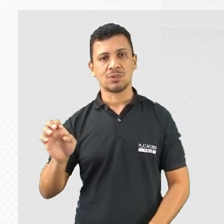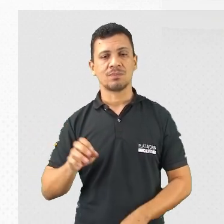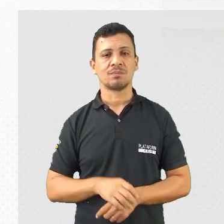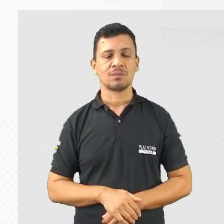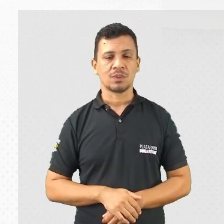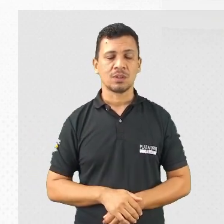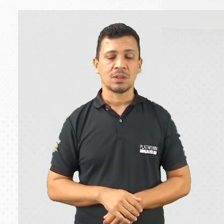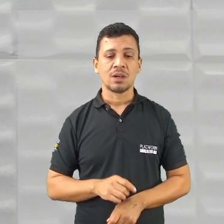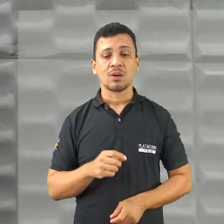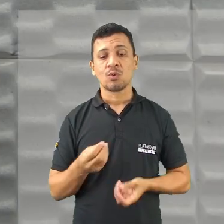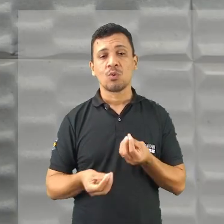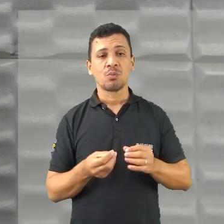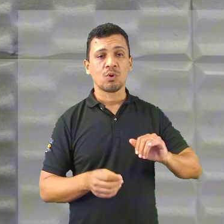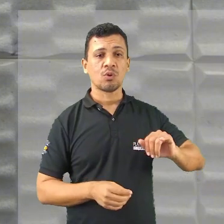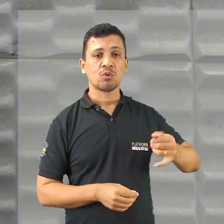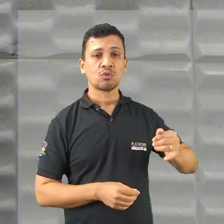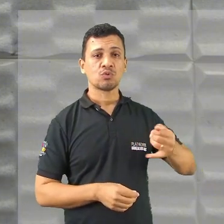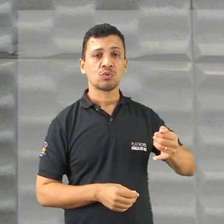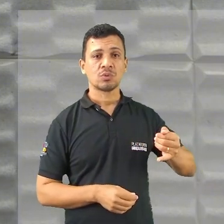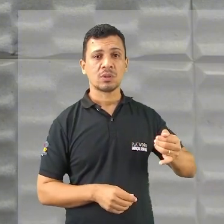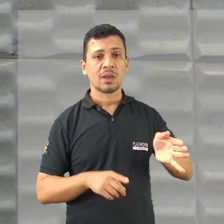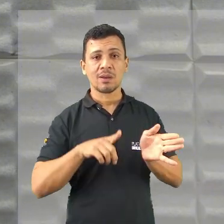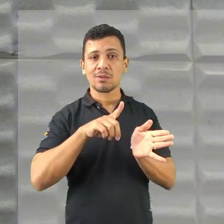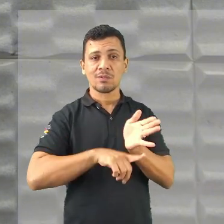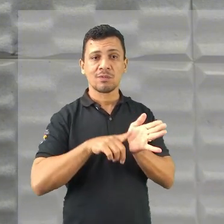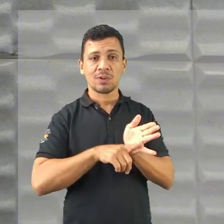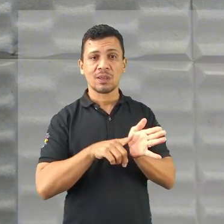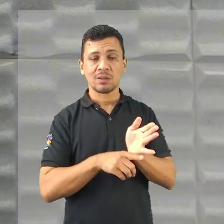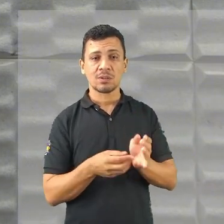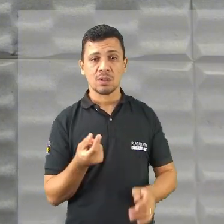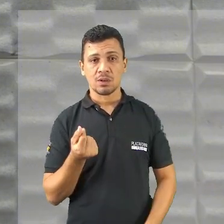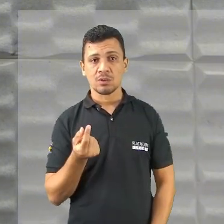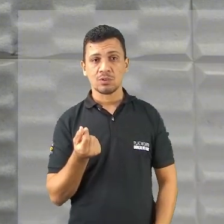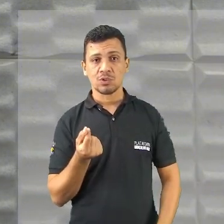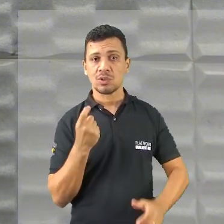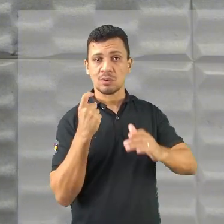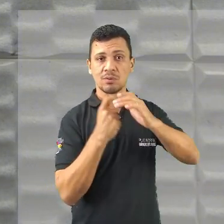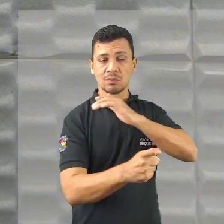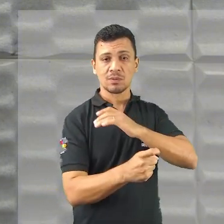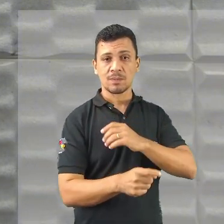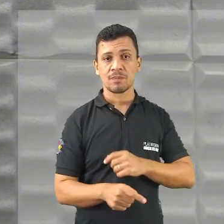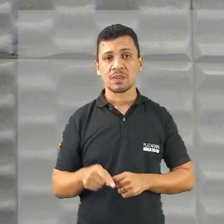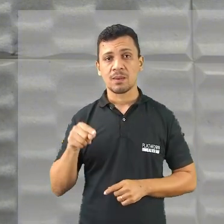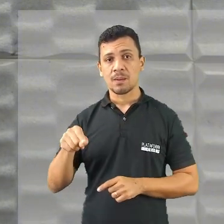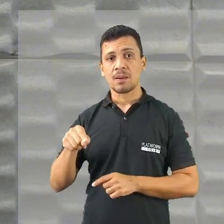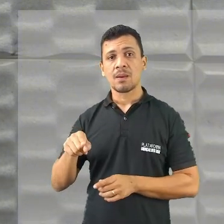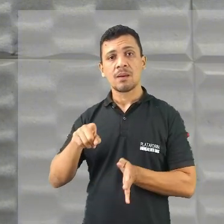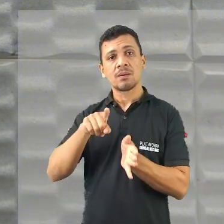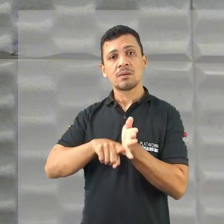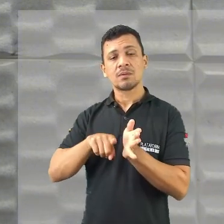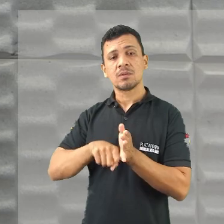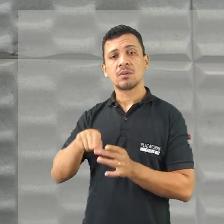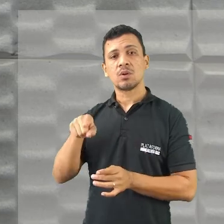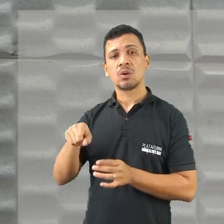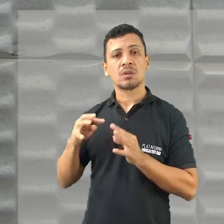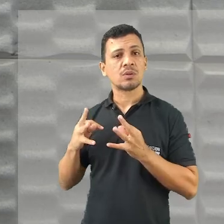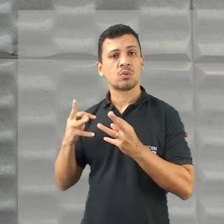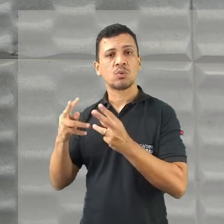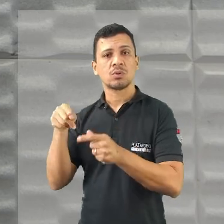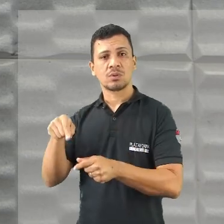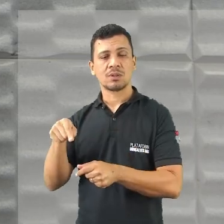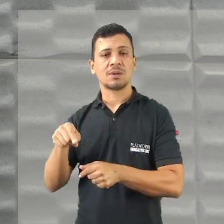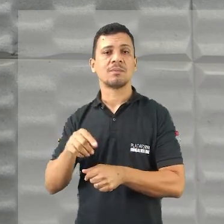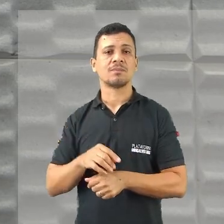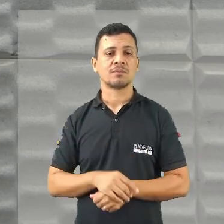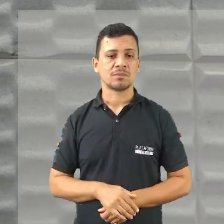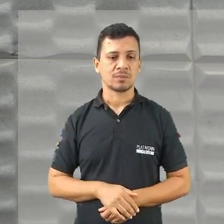né? Entre aquilo que você investiu, né? Sobre aquilo que rendeu, total. Então, essa